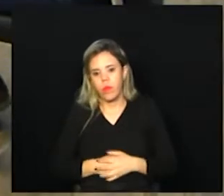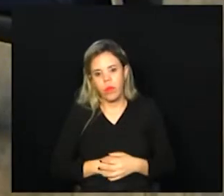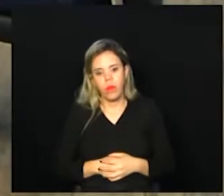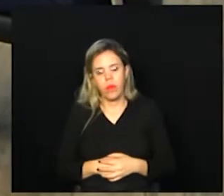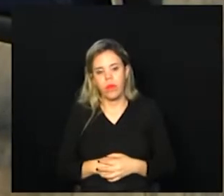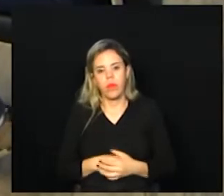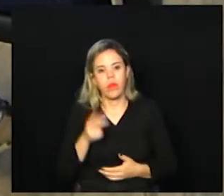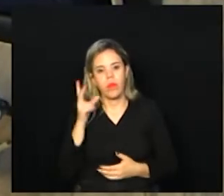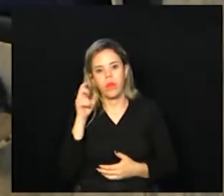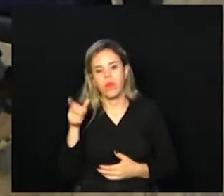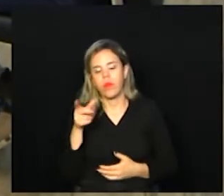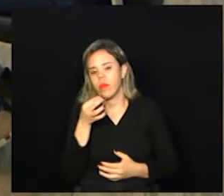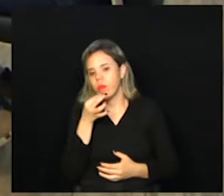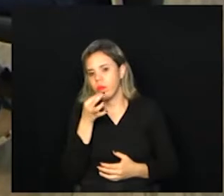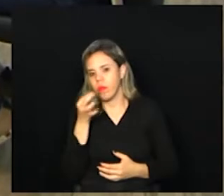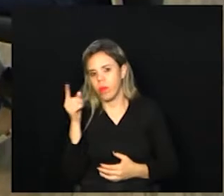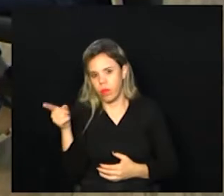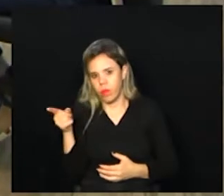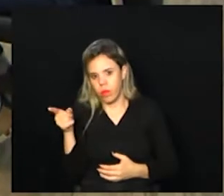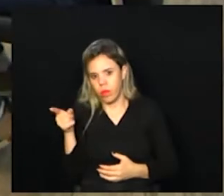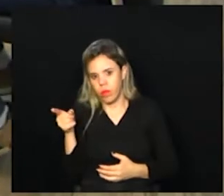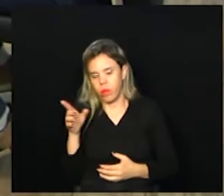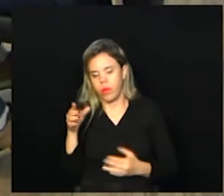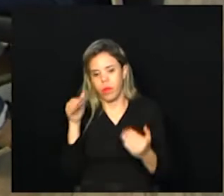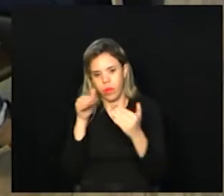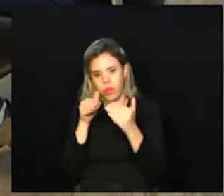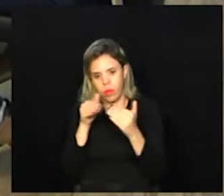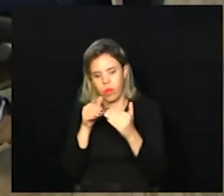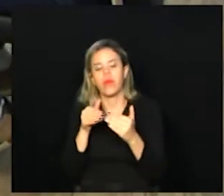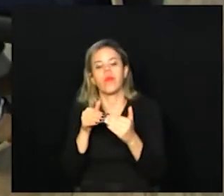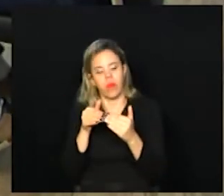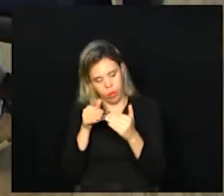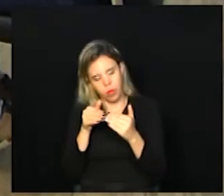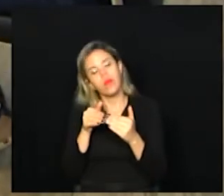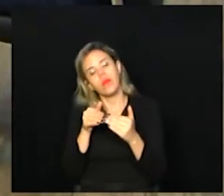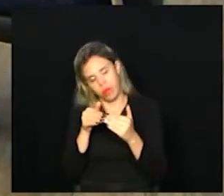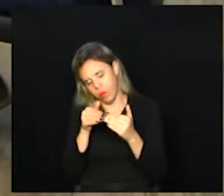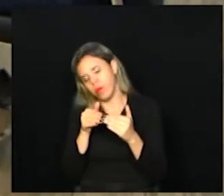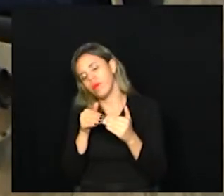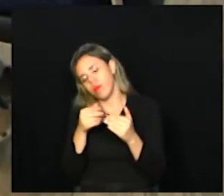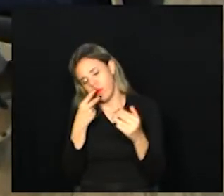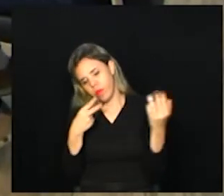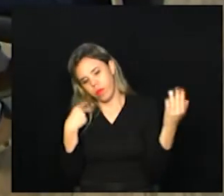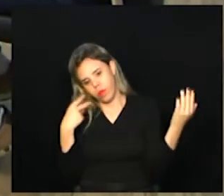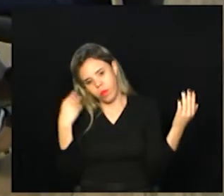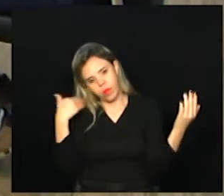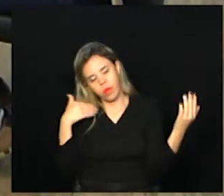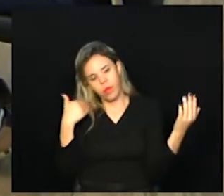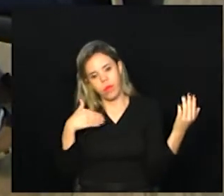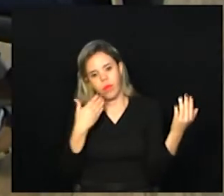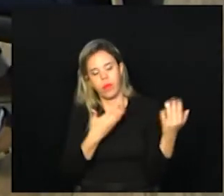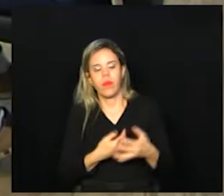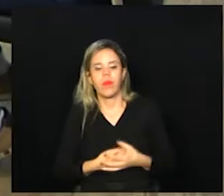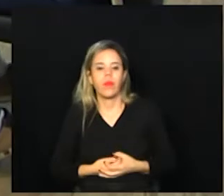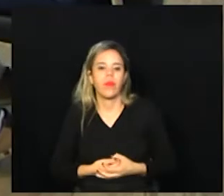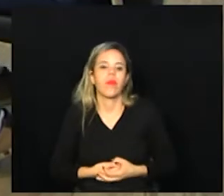te ouvir, porque eu vi que você estava concordando aí, estava balançando a cabeça na fala da vereadora Mariana Conte.